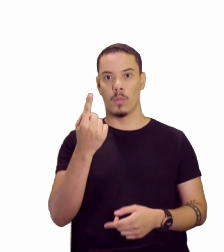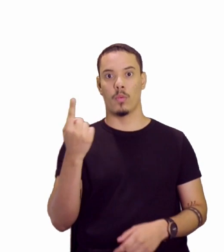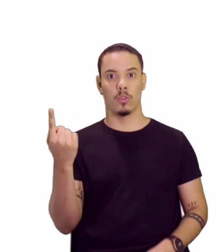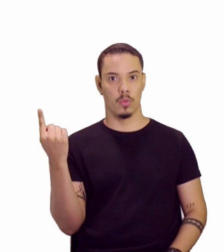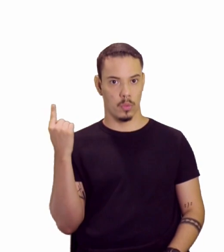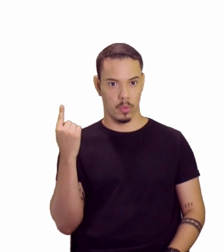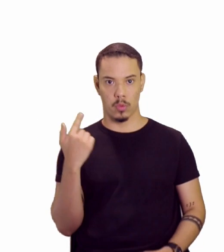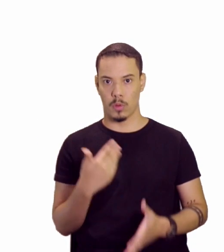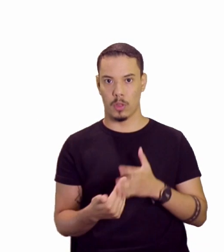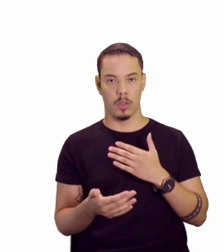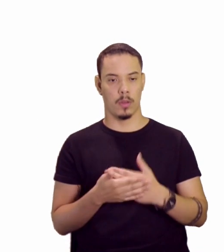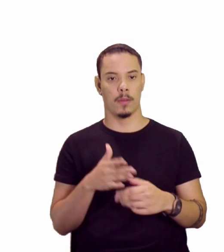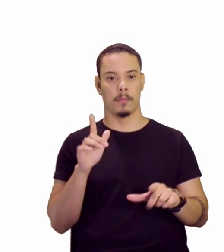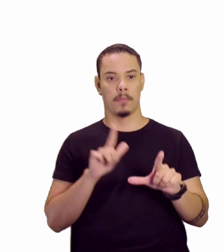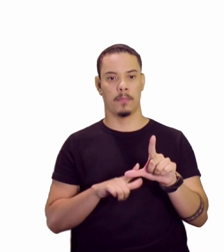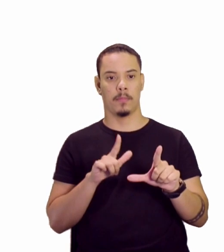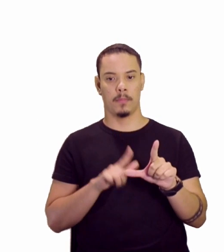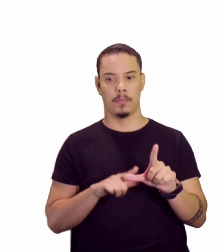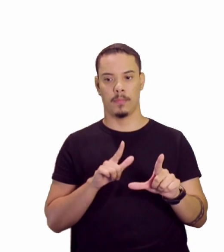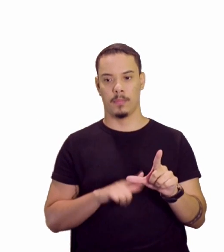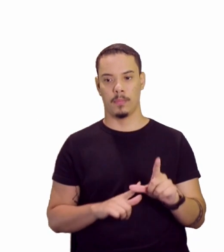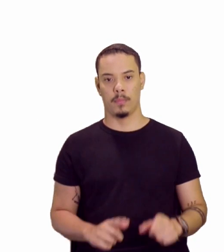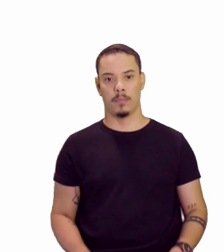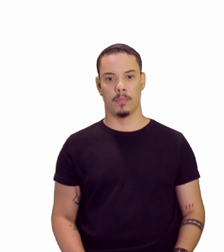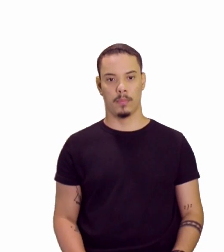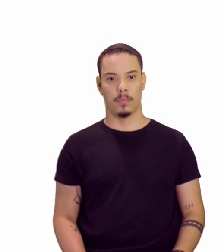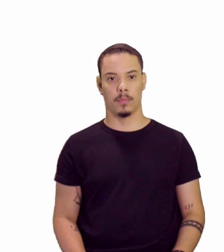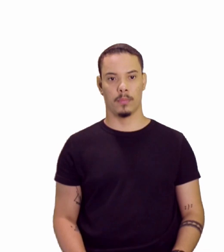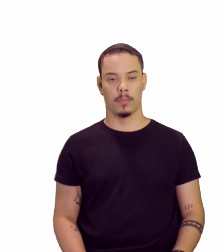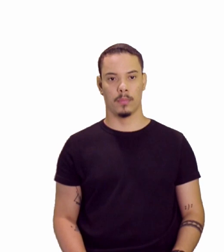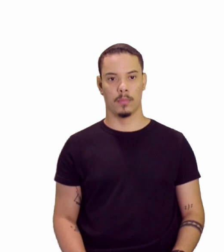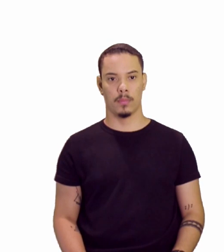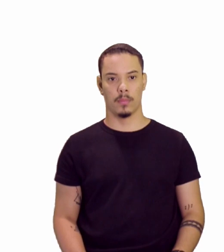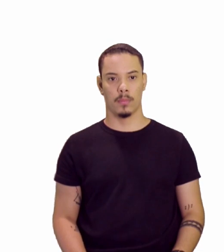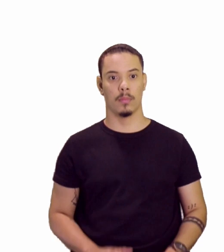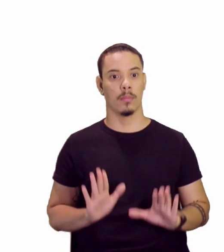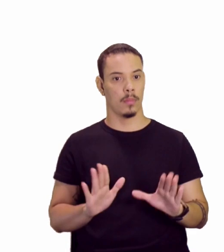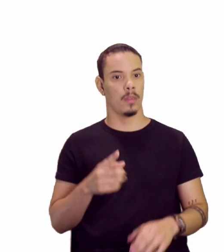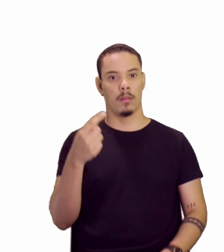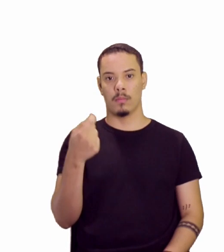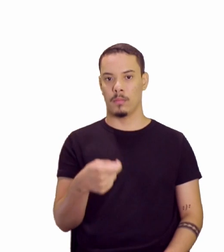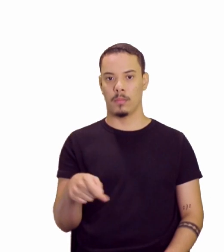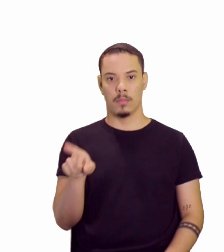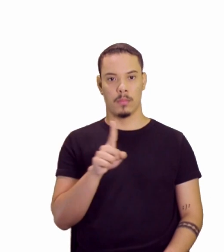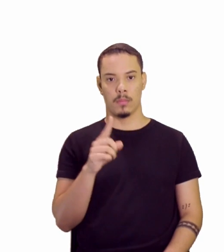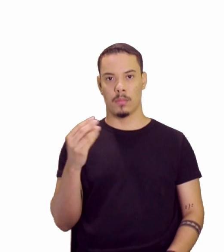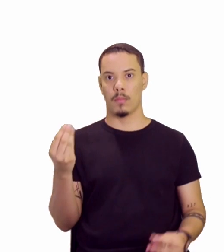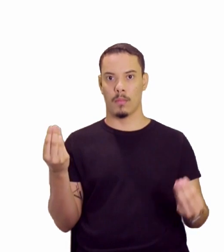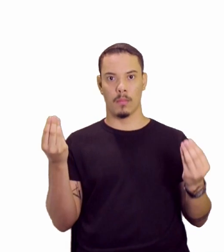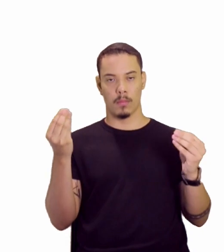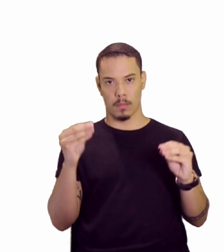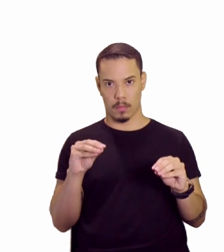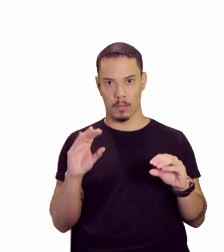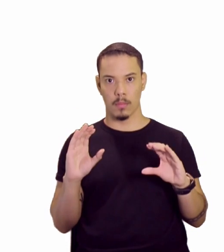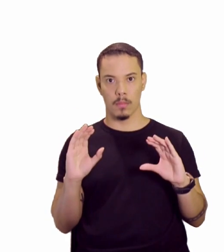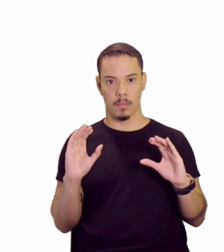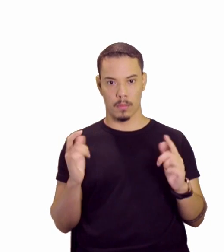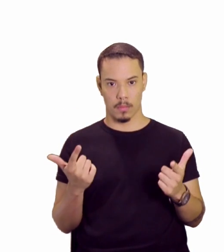número, qualquer letra. Então, tá aqui, tá, pessoal? Olha só. Aqui, ó... Não é necessário colocar, né? Tem claro.